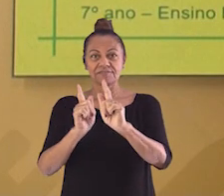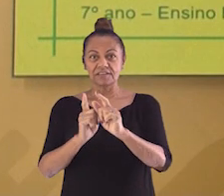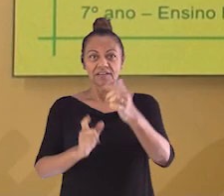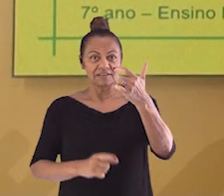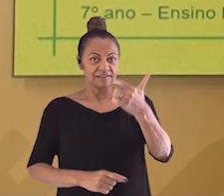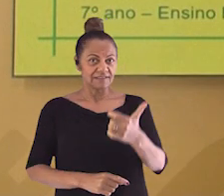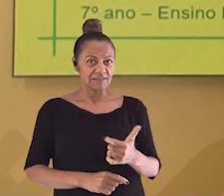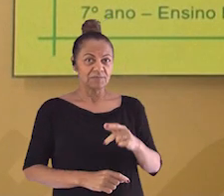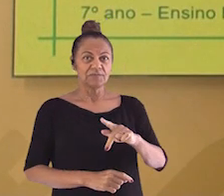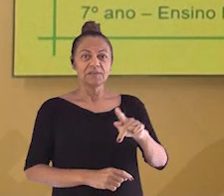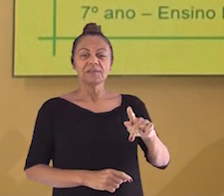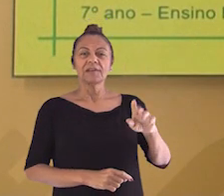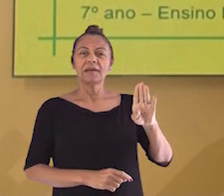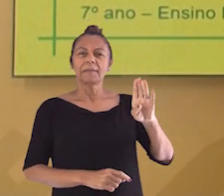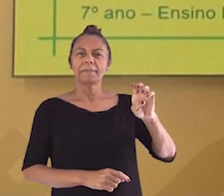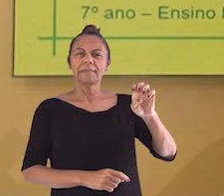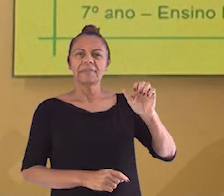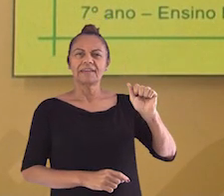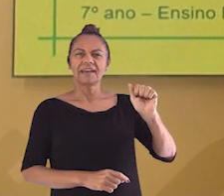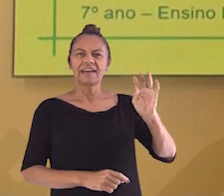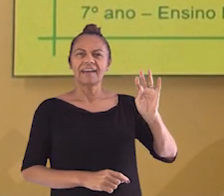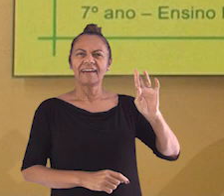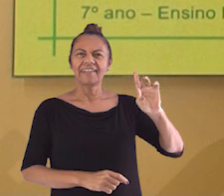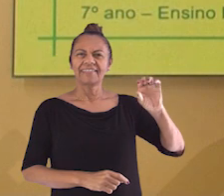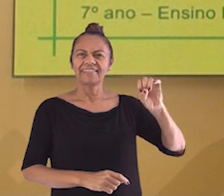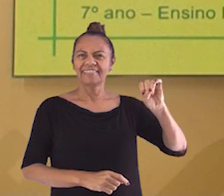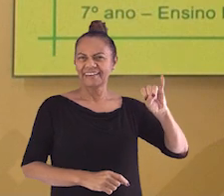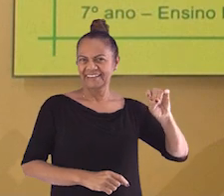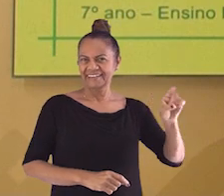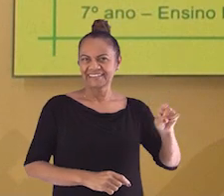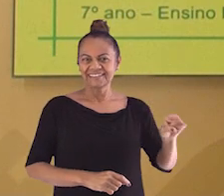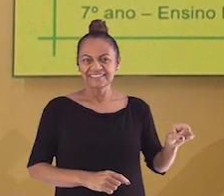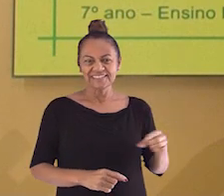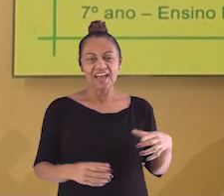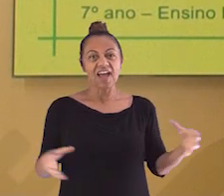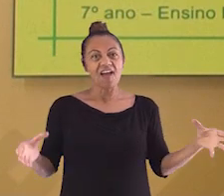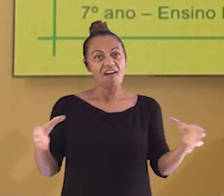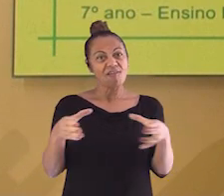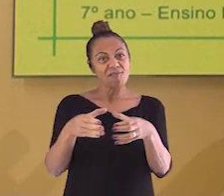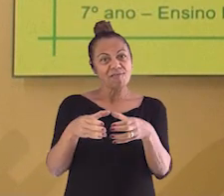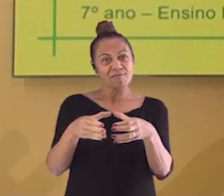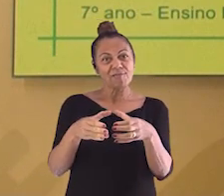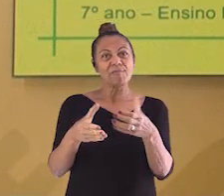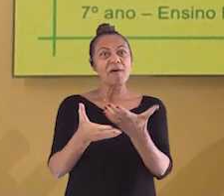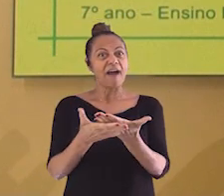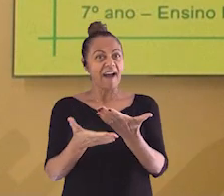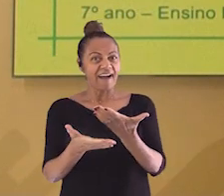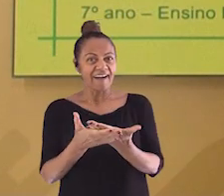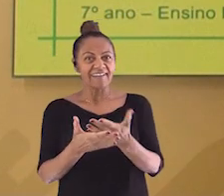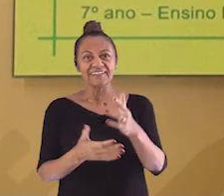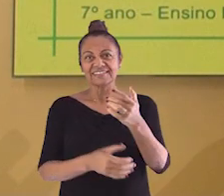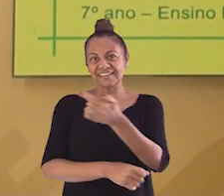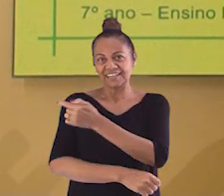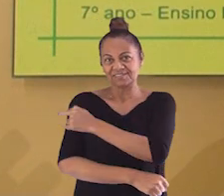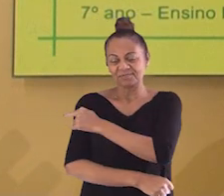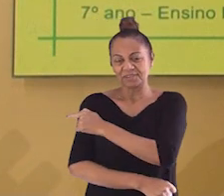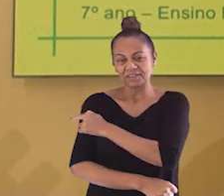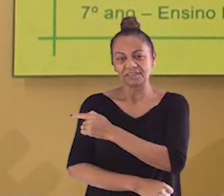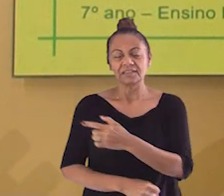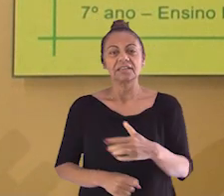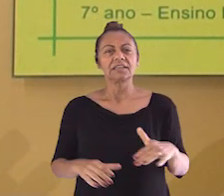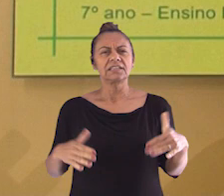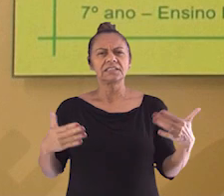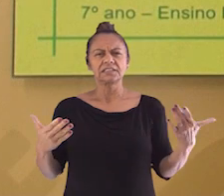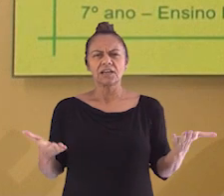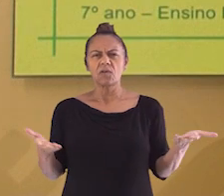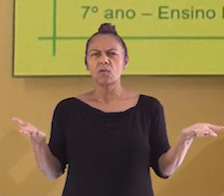Beatriz Celeste e essa é uma aula para o 7º ano do Ensino Fundamental Anos Finais. Para melhor acompanhar os conteúdos tratados